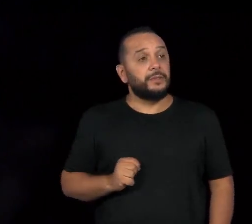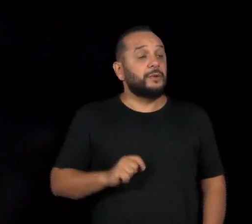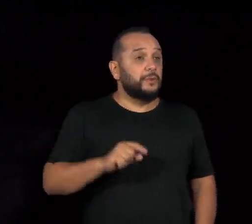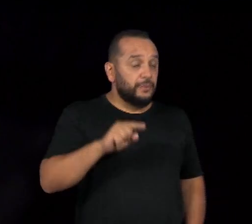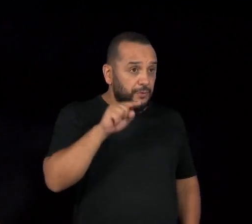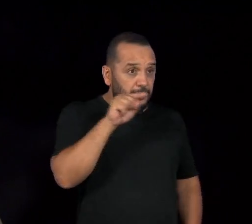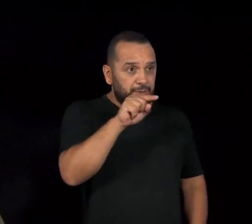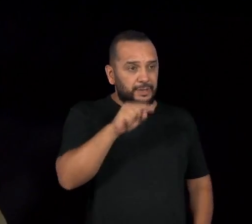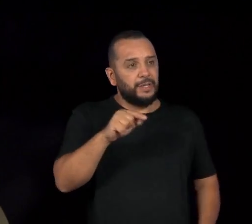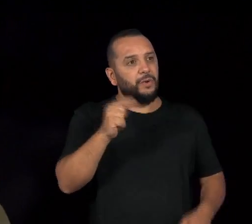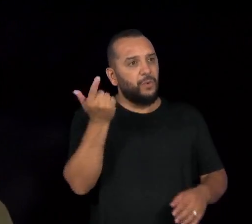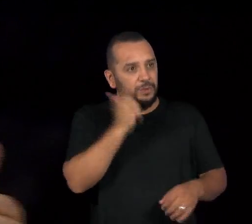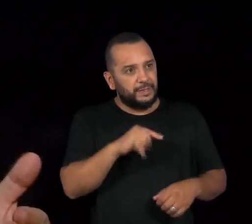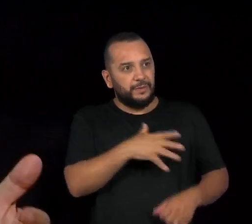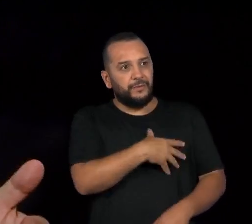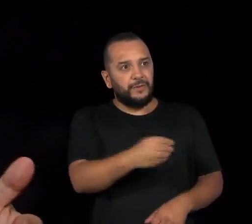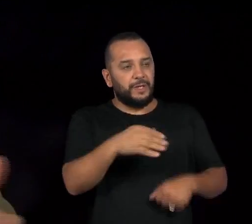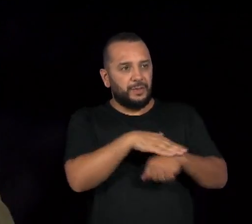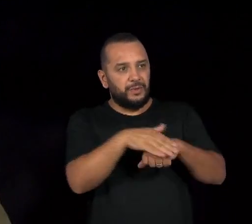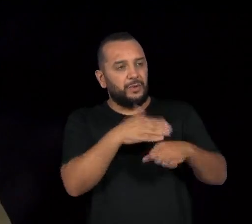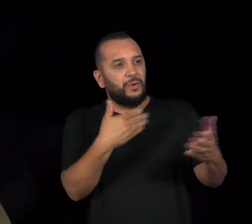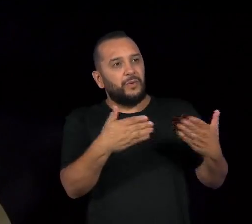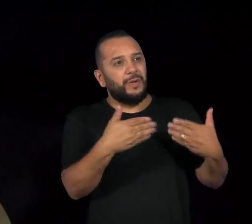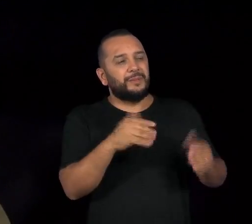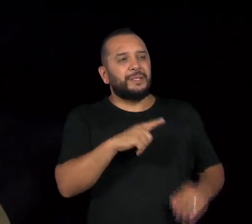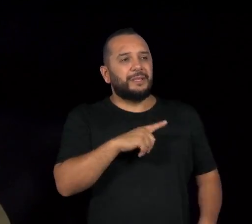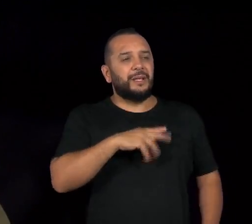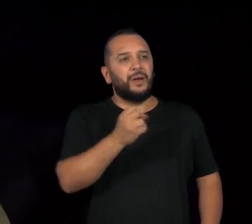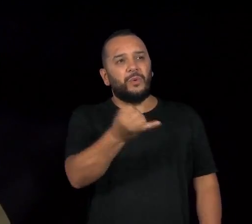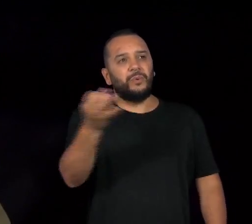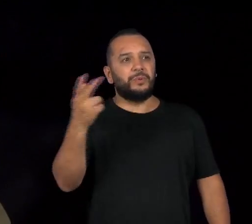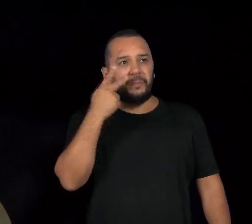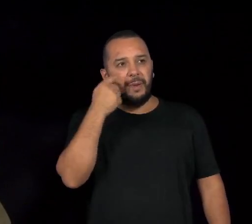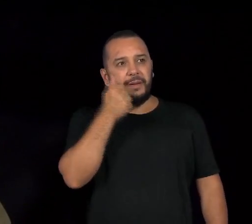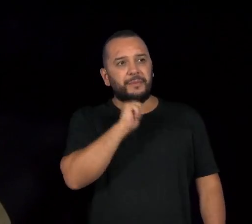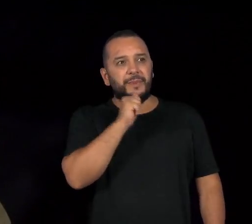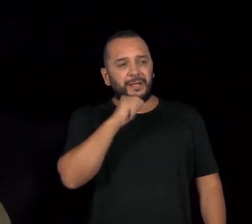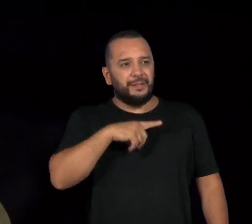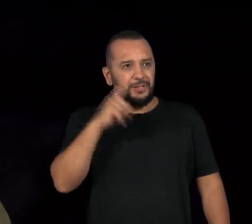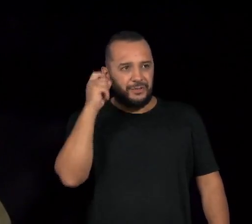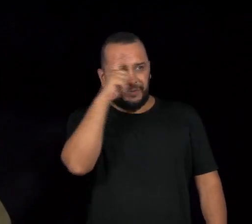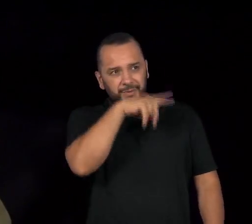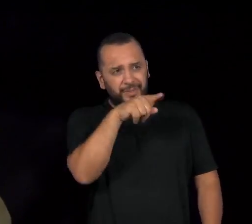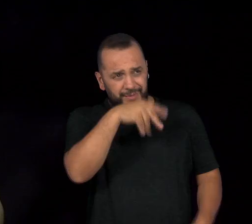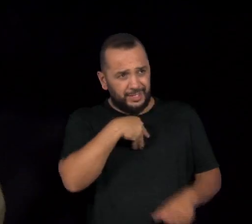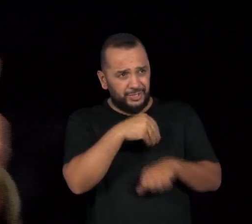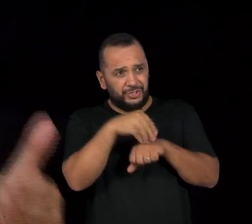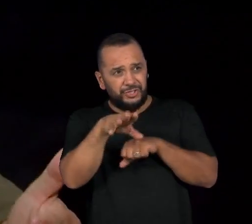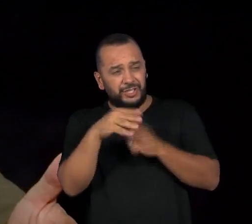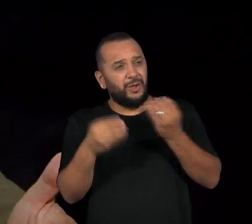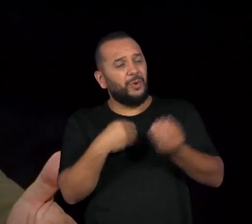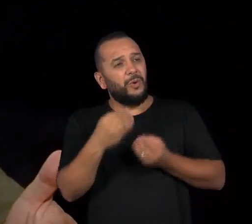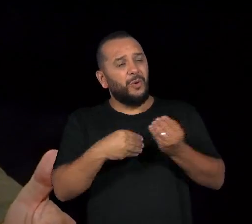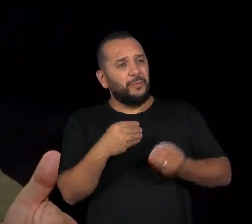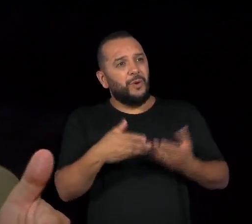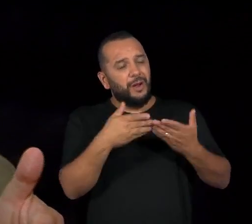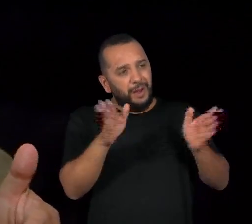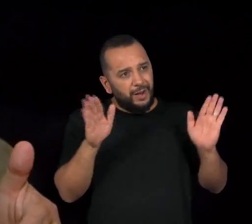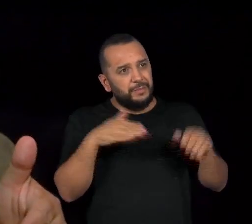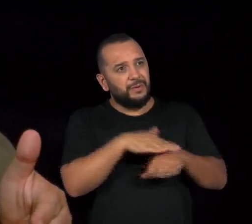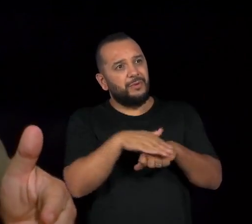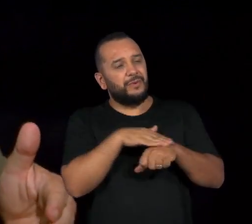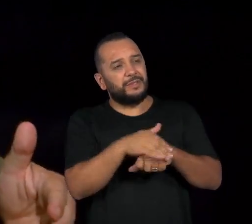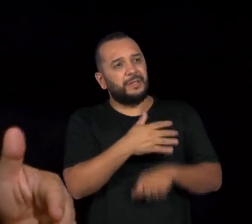um diálogo com os filhos que muitos pais estão com muita dificuldade. Você não quer dar uma dica? Como é que abre essa porta